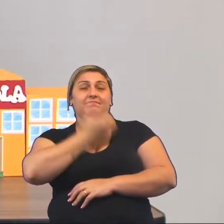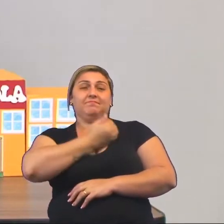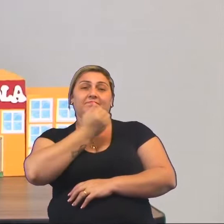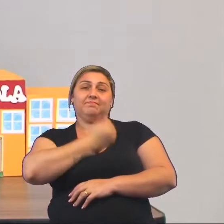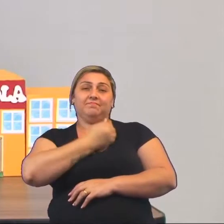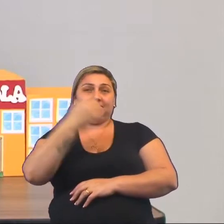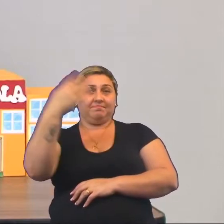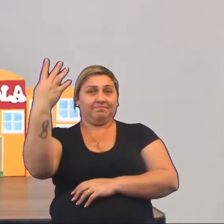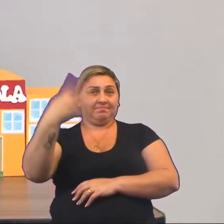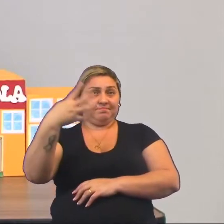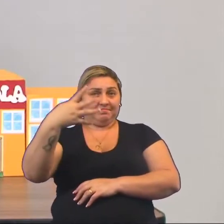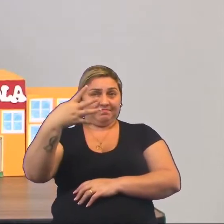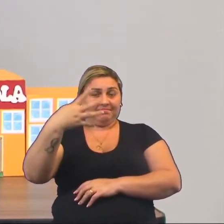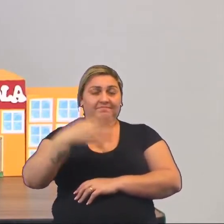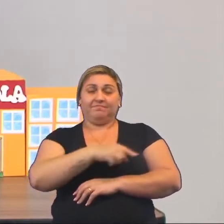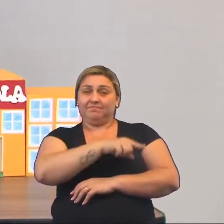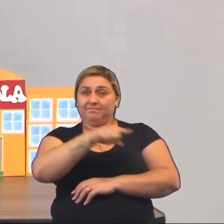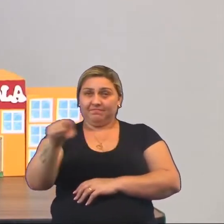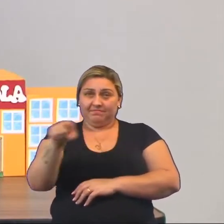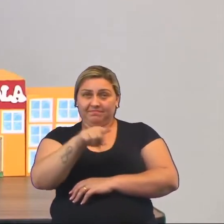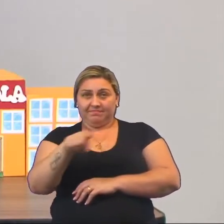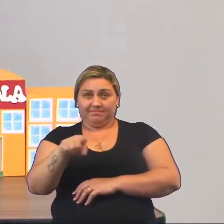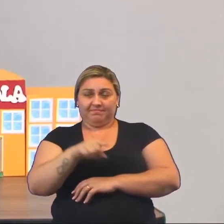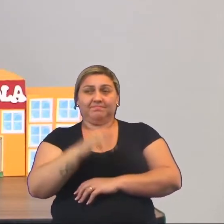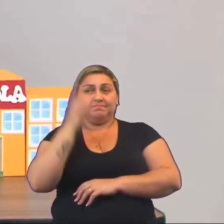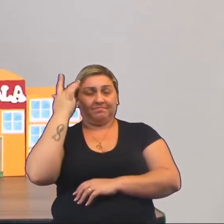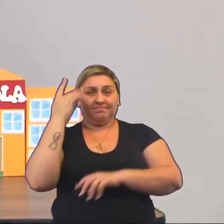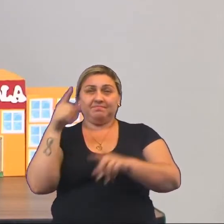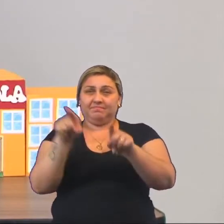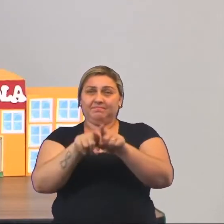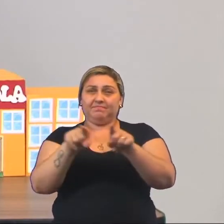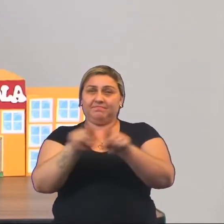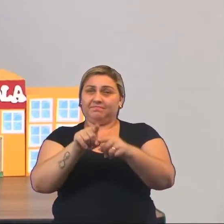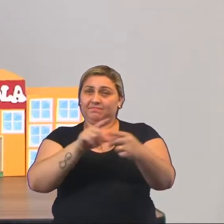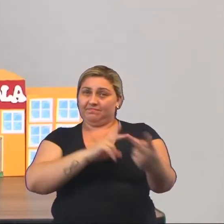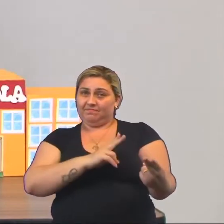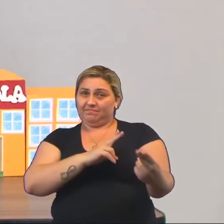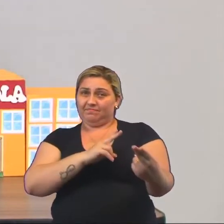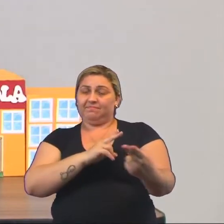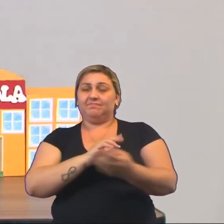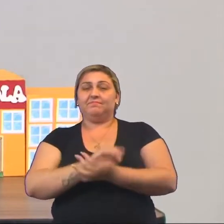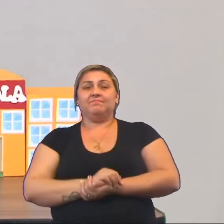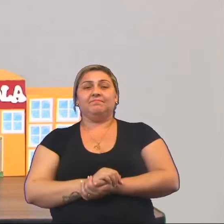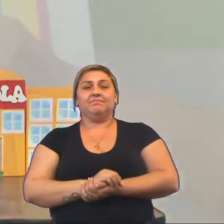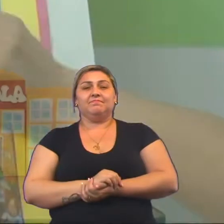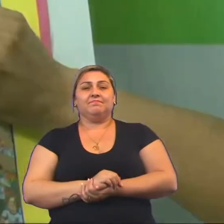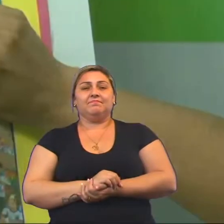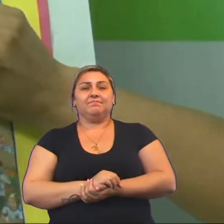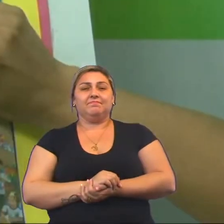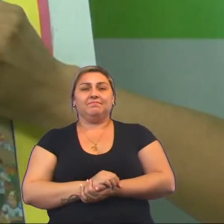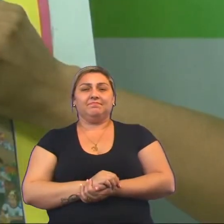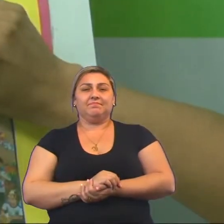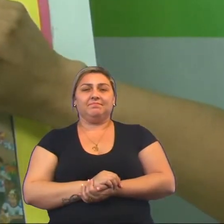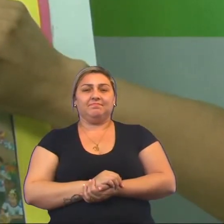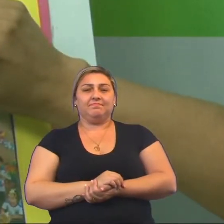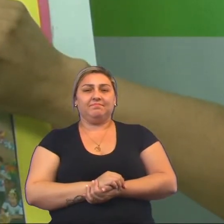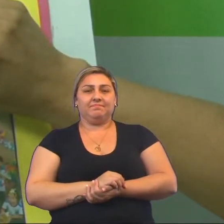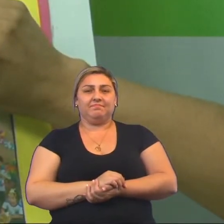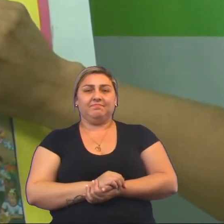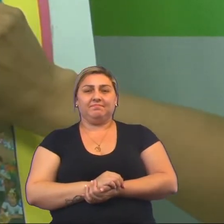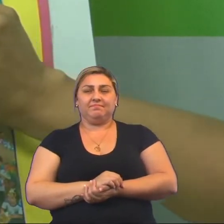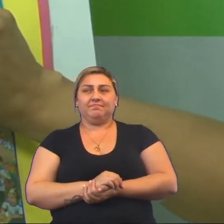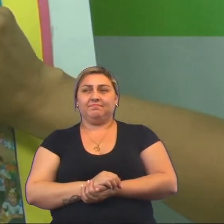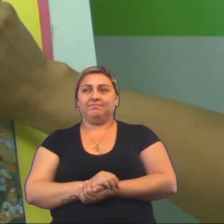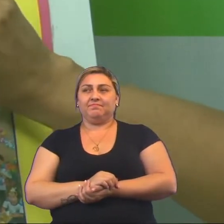no número 4. E vocês? Acham também? Vamos ver? Tchan, tchan,